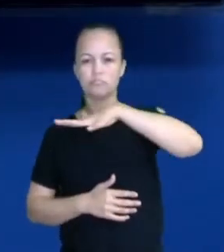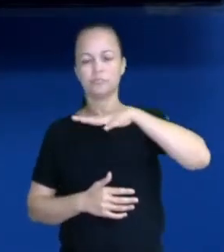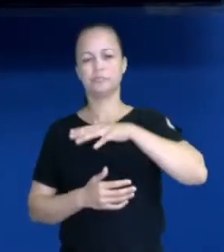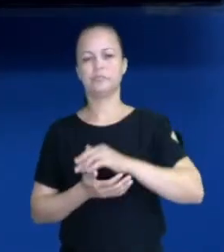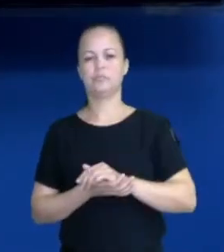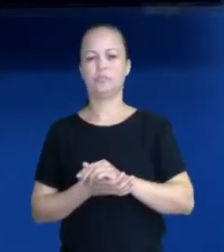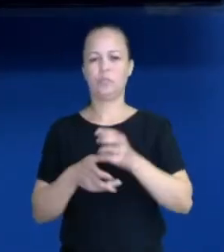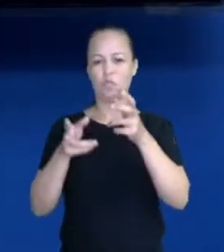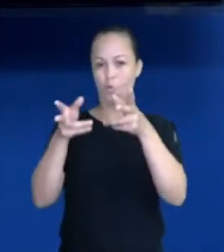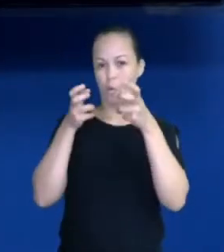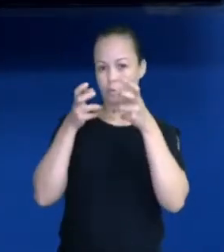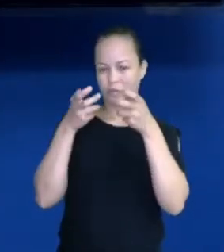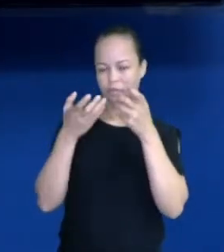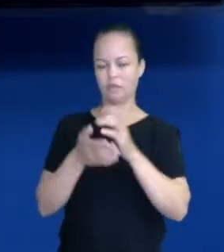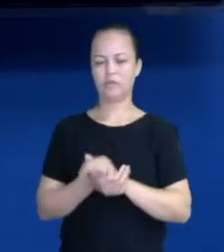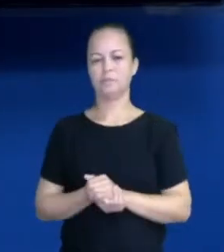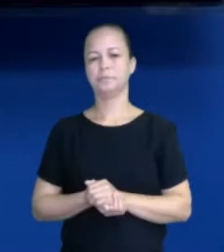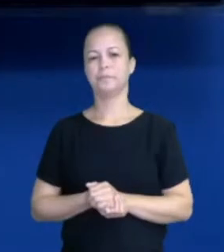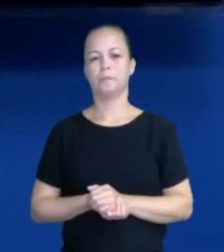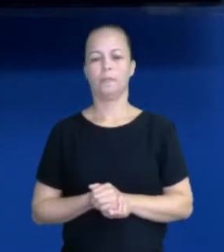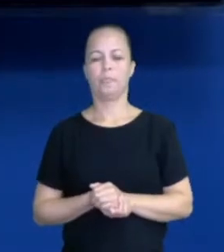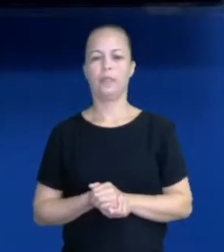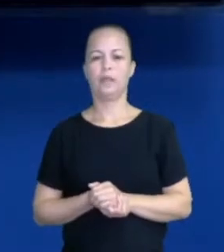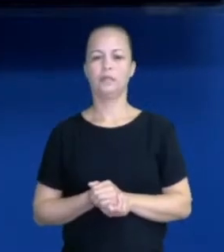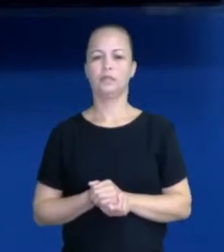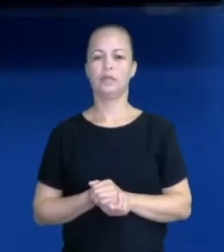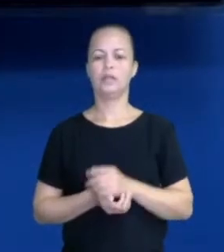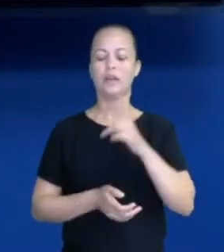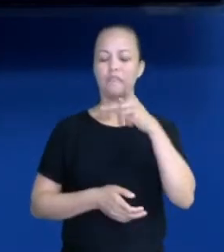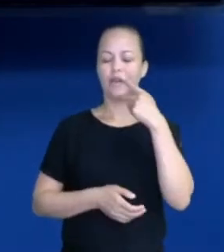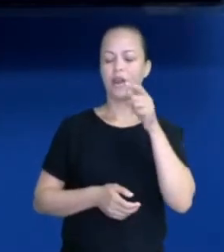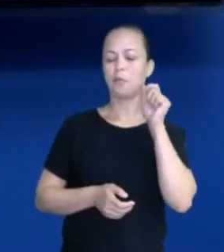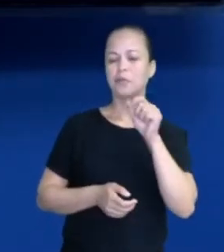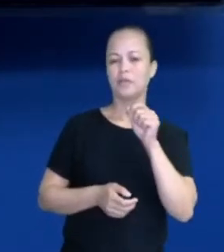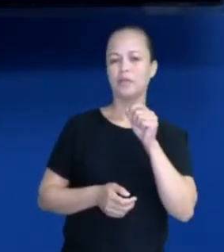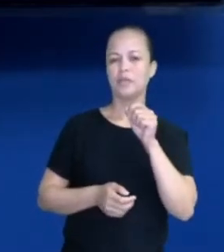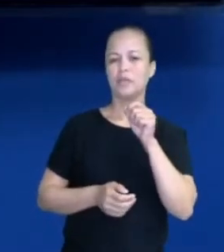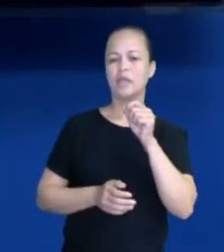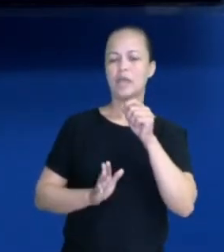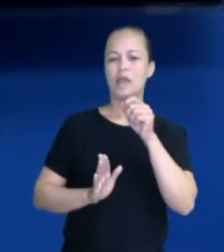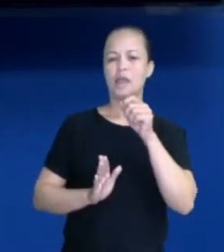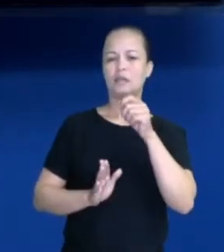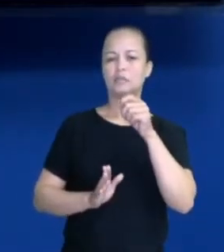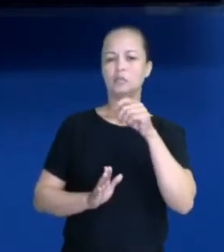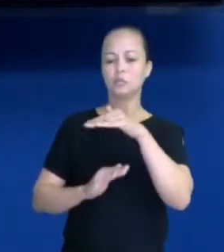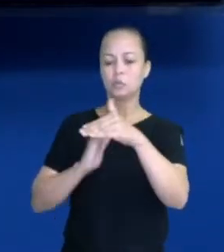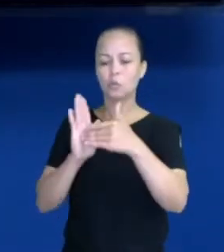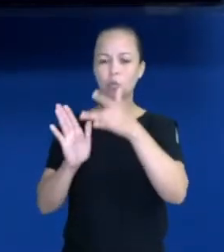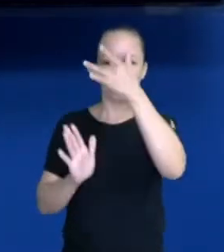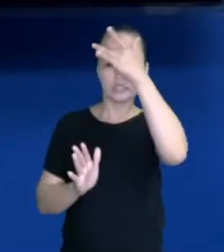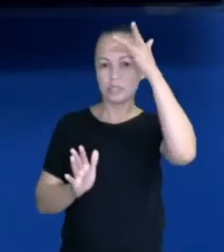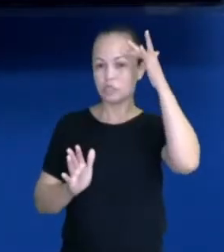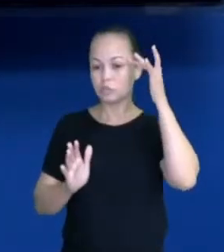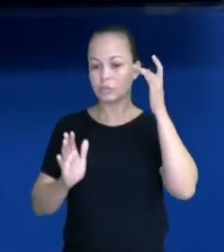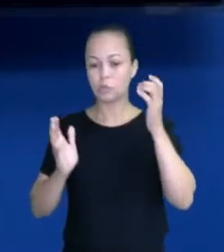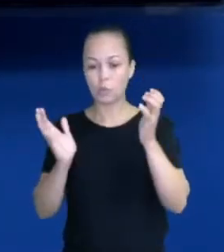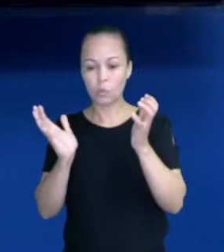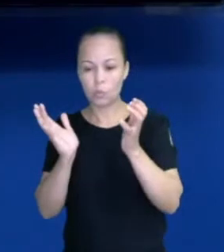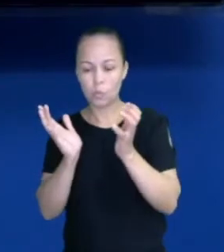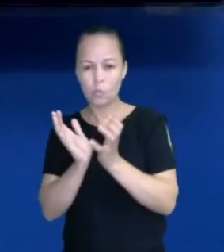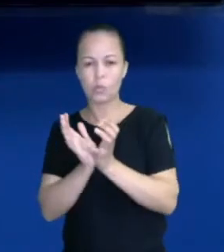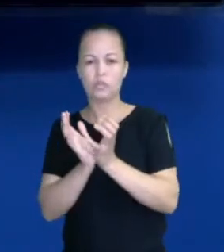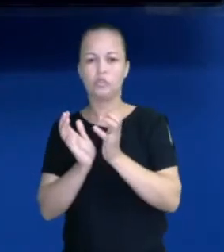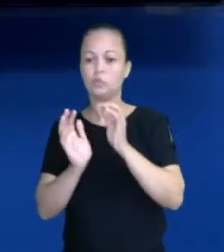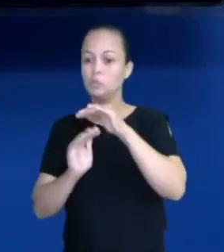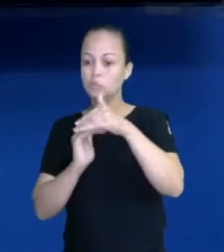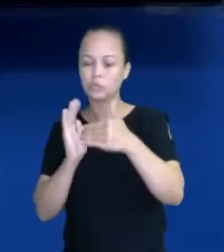ela diz. Ela diz que toda pessoa, não apenas um grupo, mas sim todos,